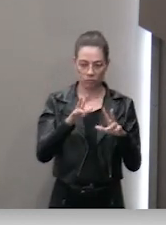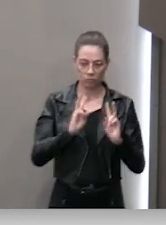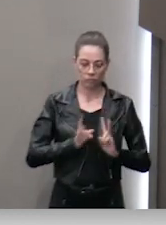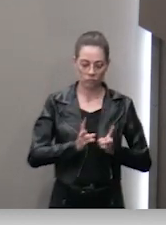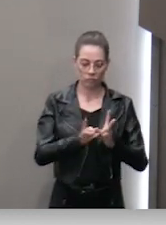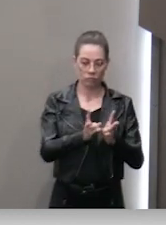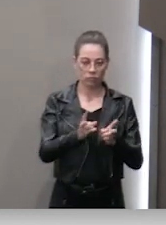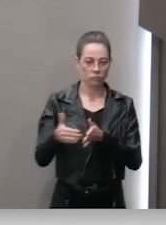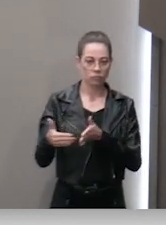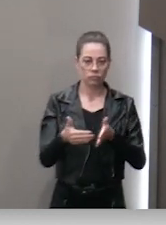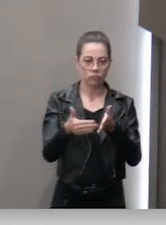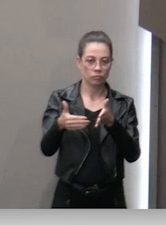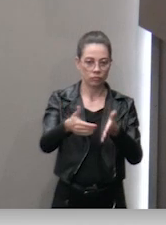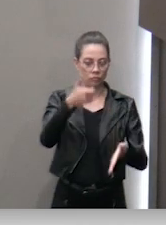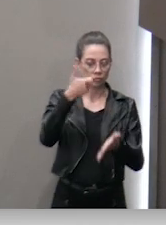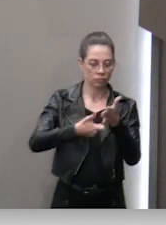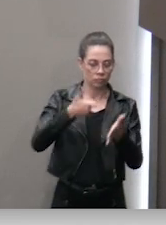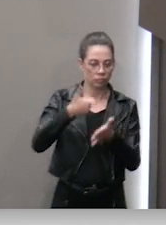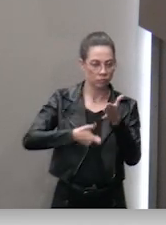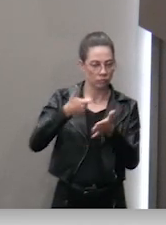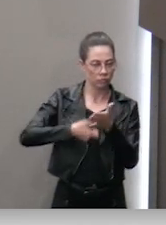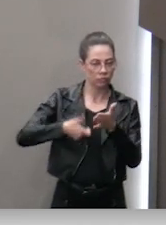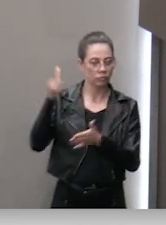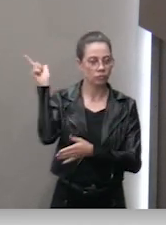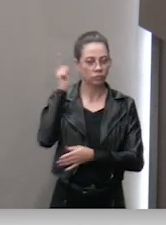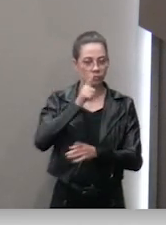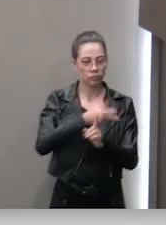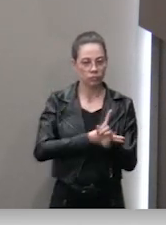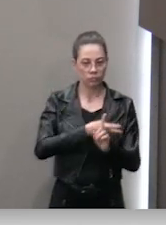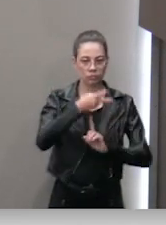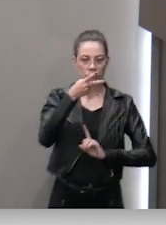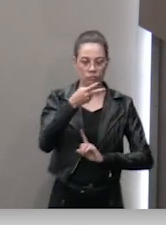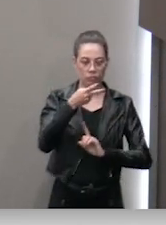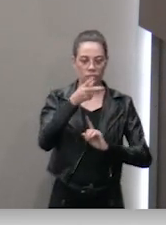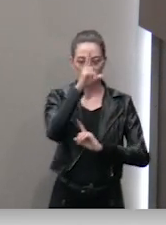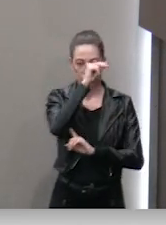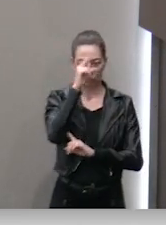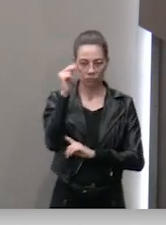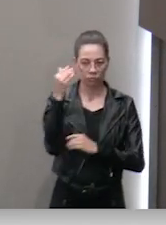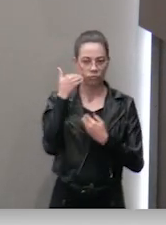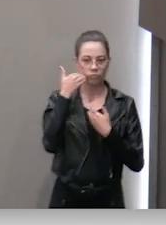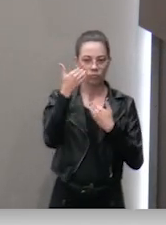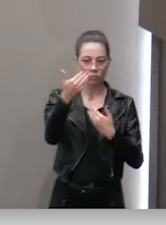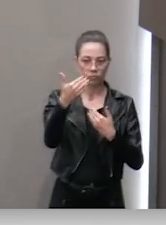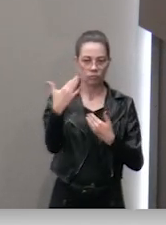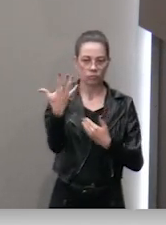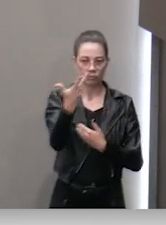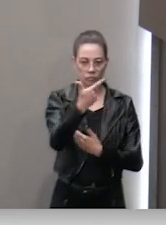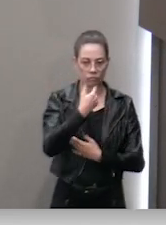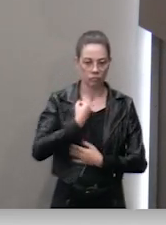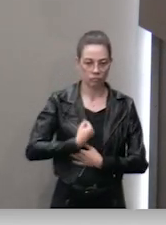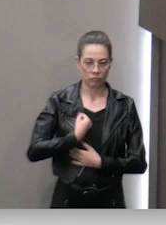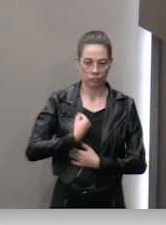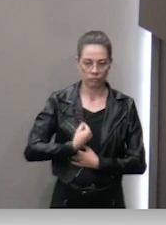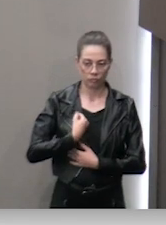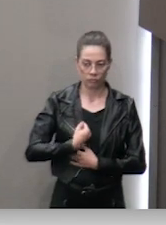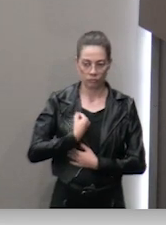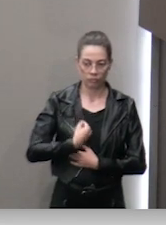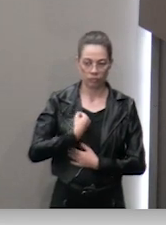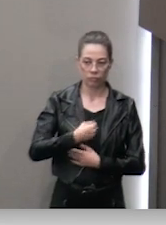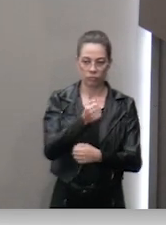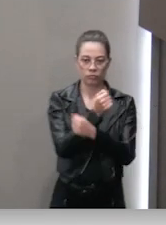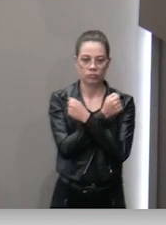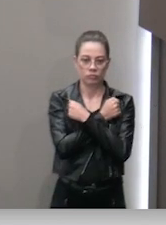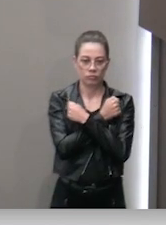continuar trilhando um caminho de luta e de vitórias em prol do servidor público municipal. Muito obrigado pela presença de todos e um